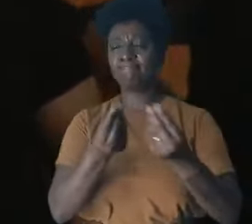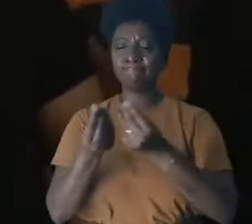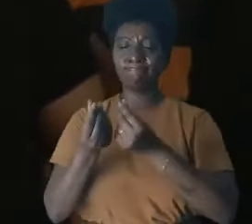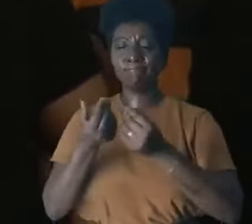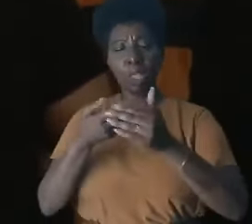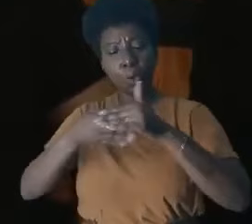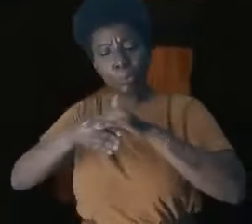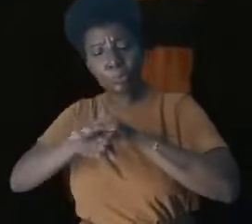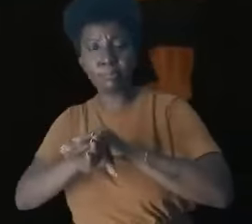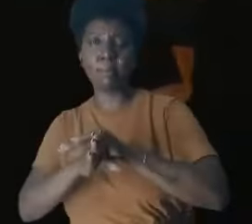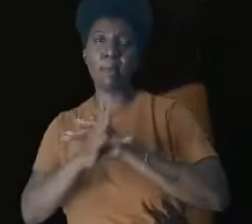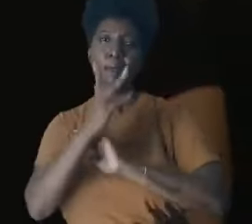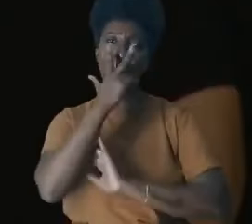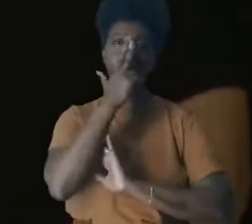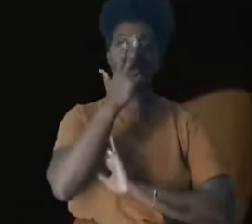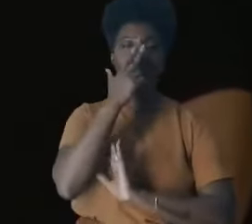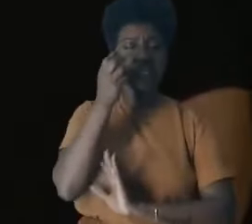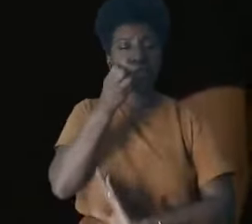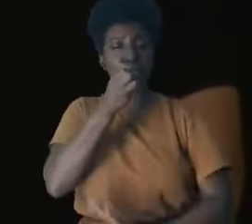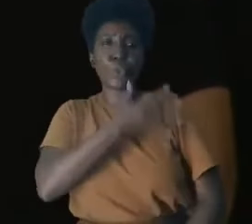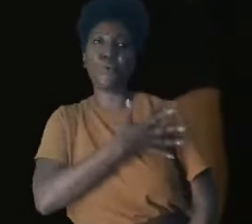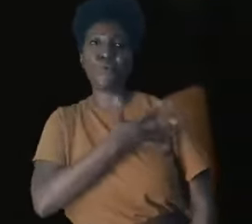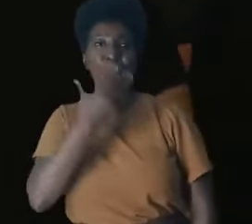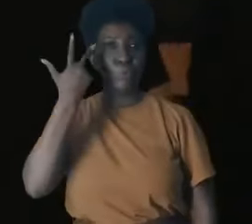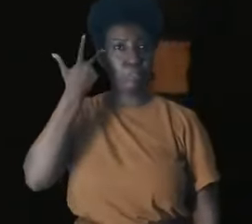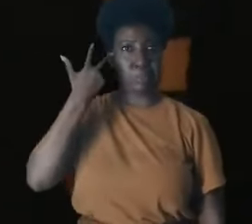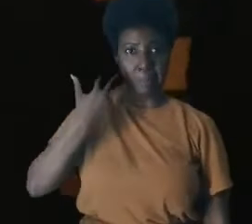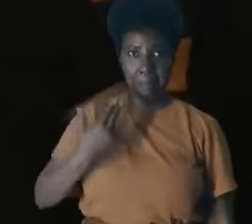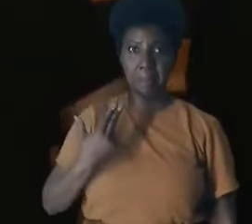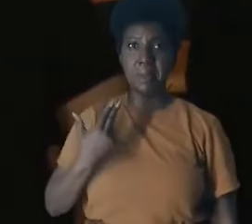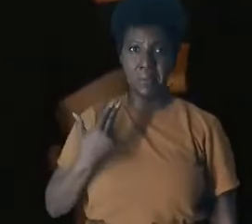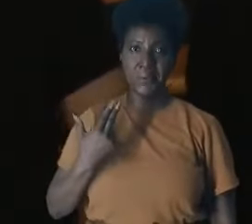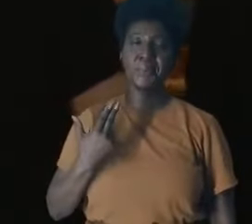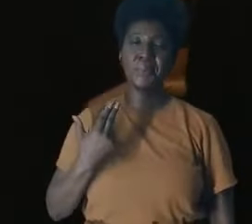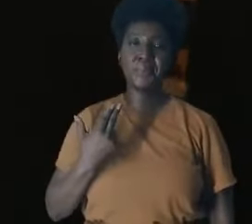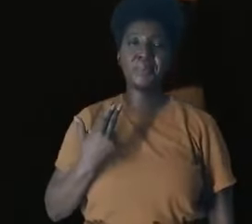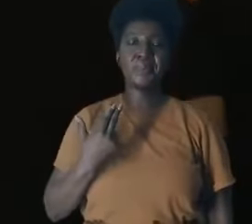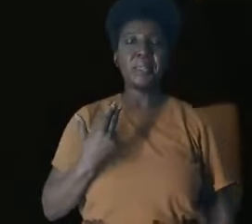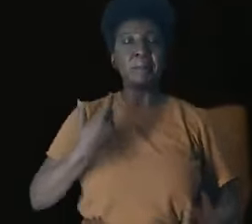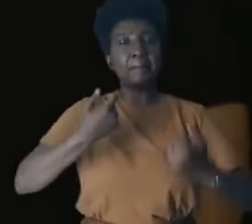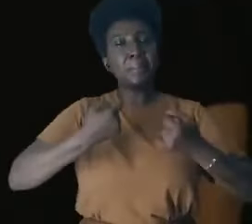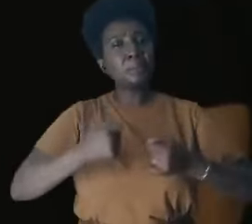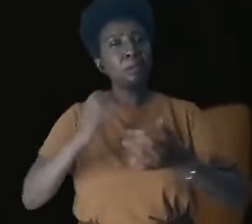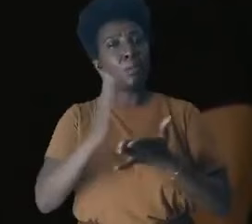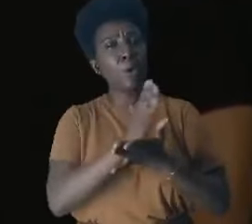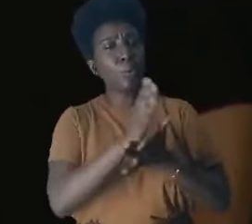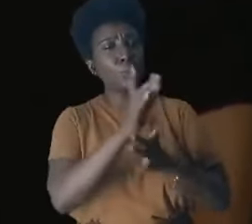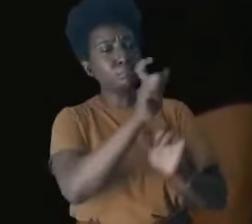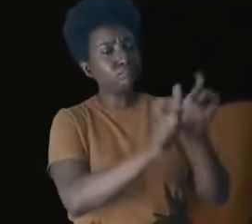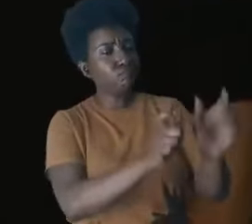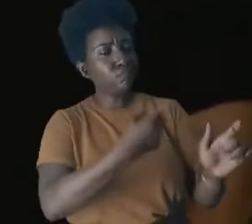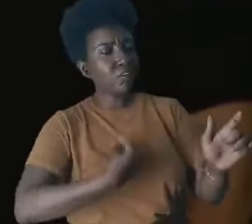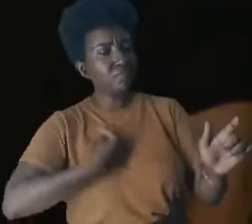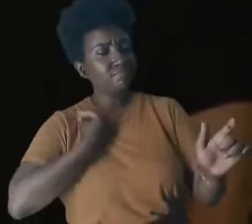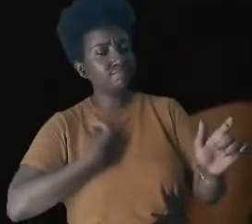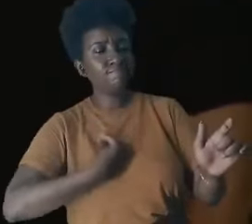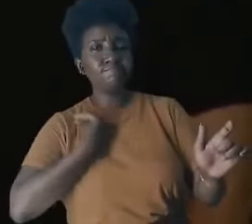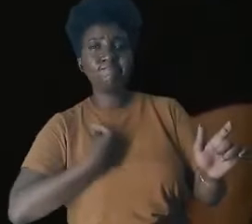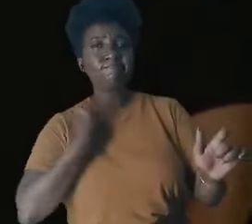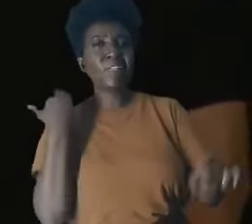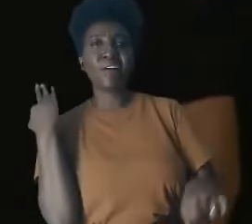com o novo normal. Nós tivemos que nos acostumar com alguns irmãos que não estão mais entre